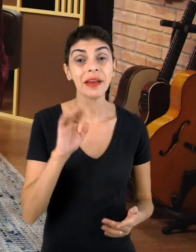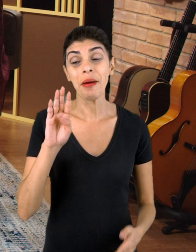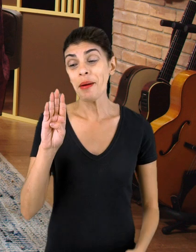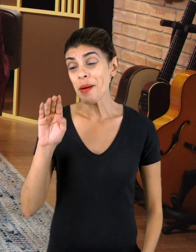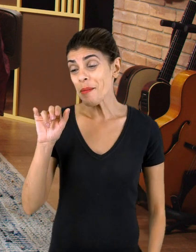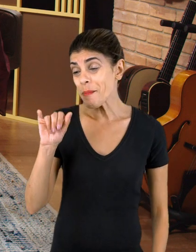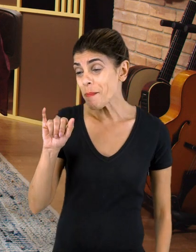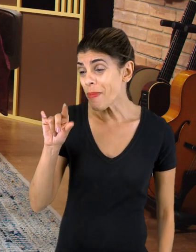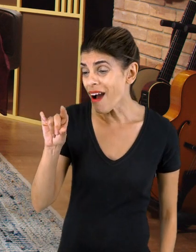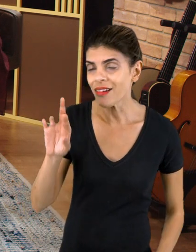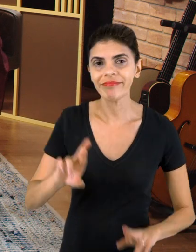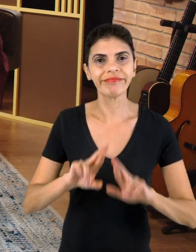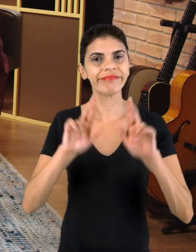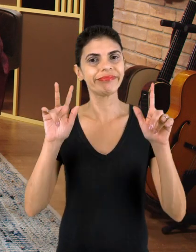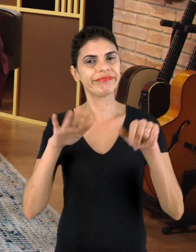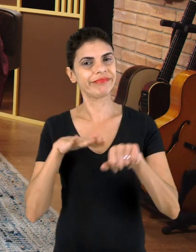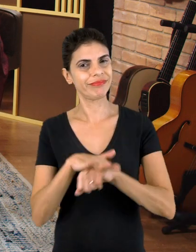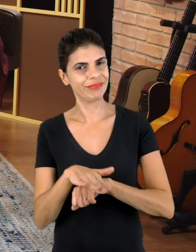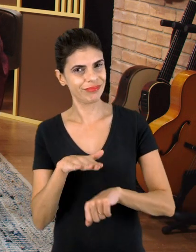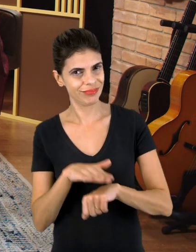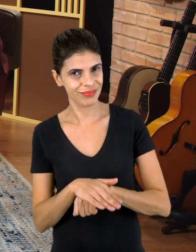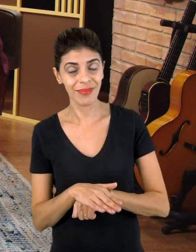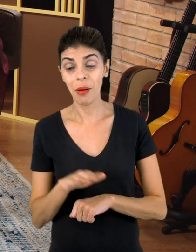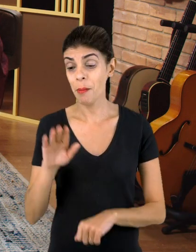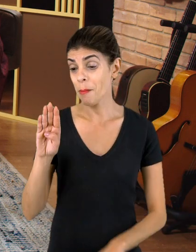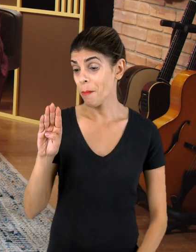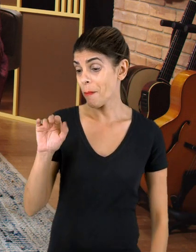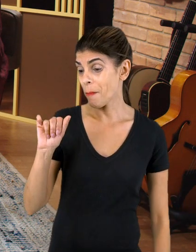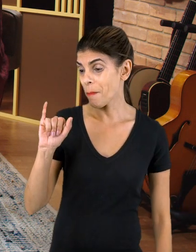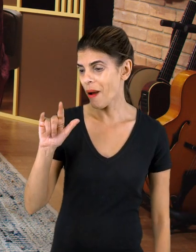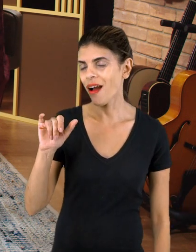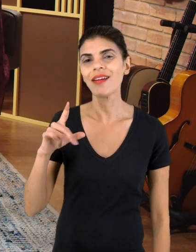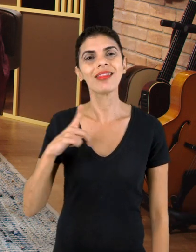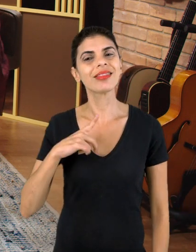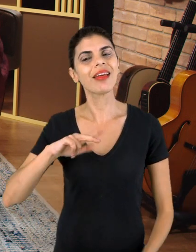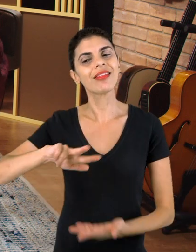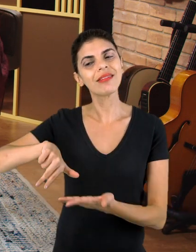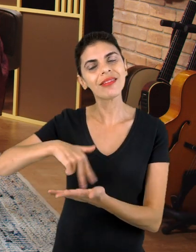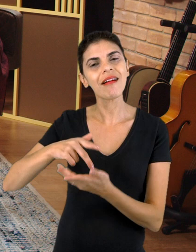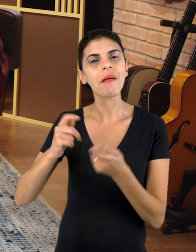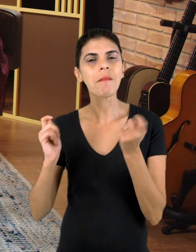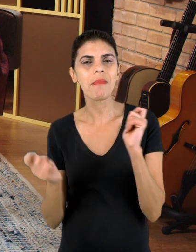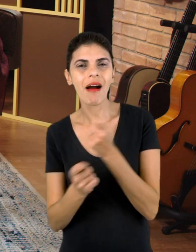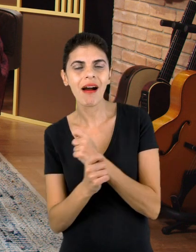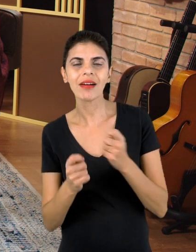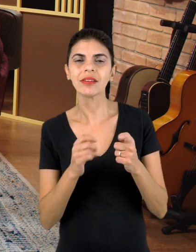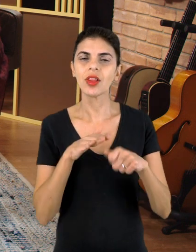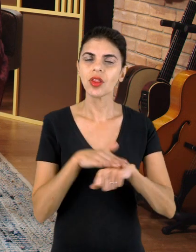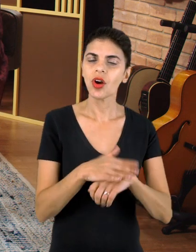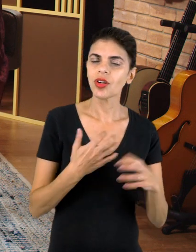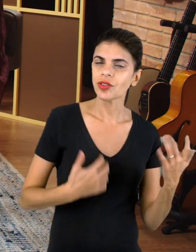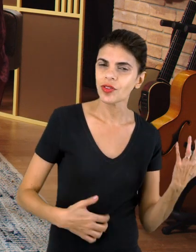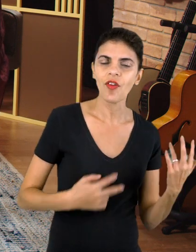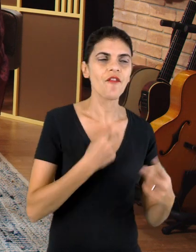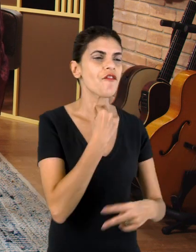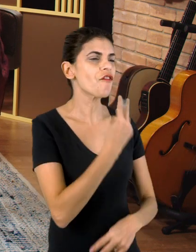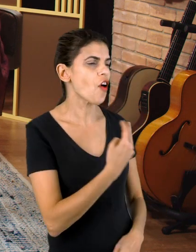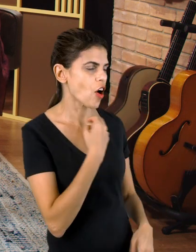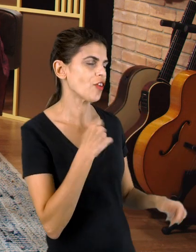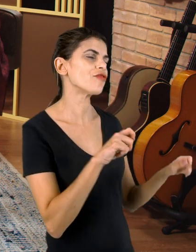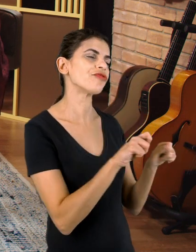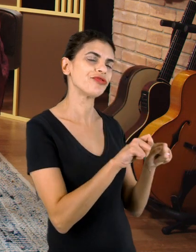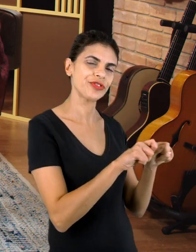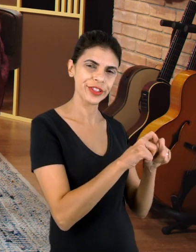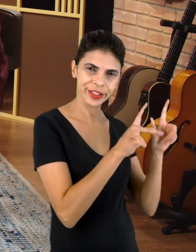um pouco diferente da noite. É. Baile, porque o baile tem banda, tá? À noite, às vezes, você faz voz e violão, você faz voz e piano. Fiz